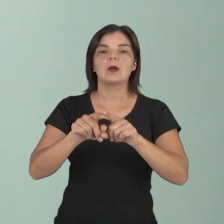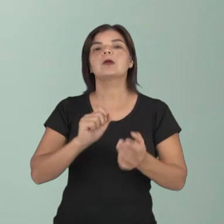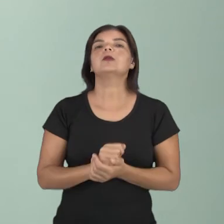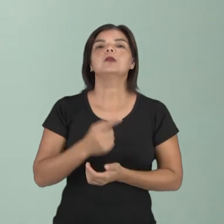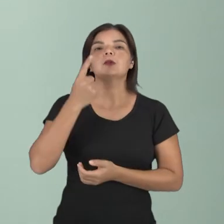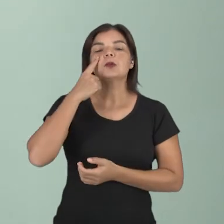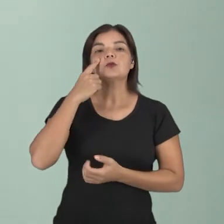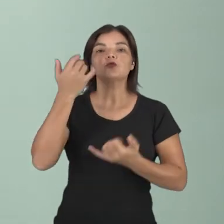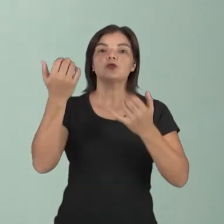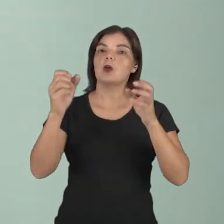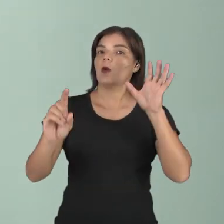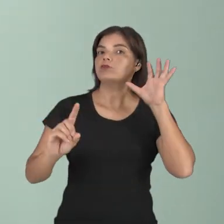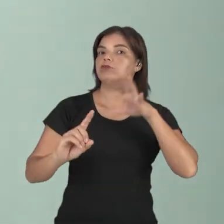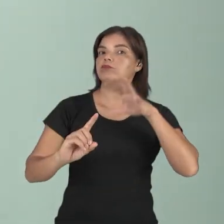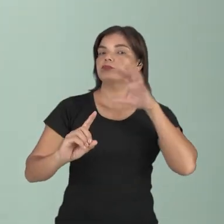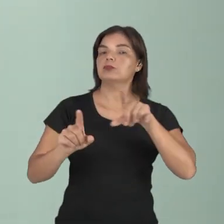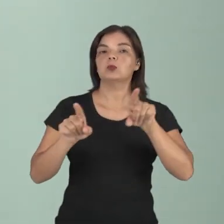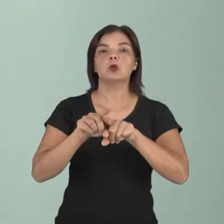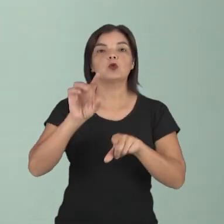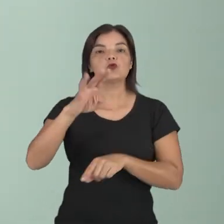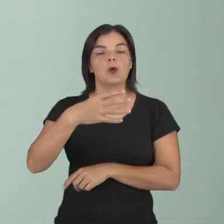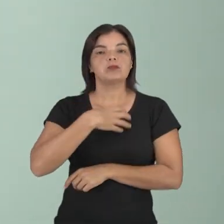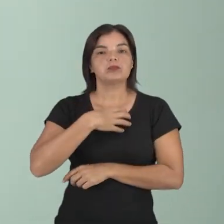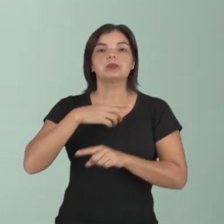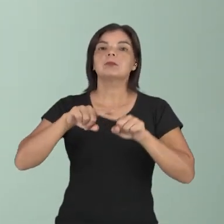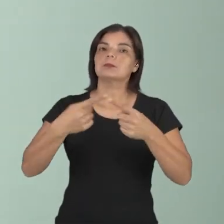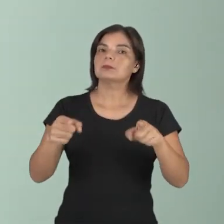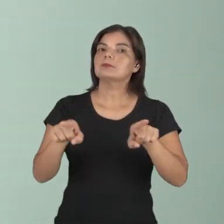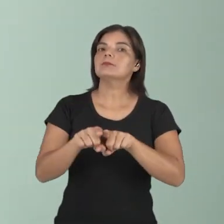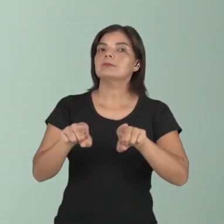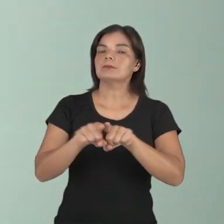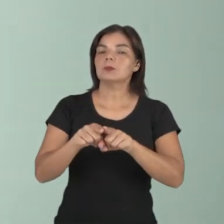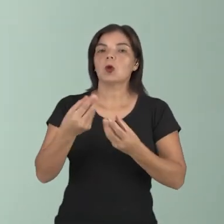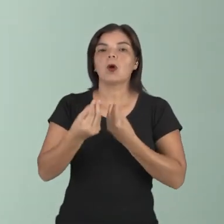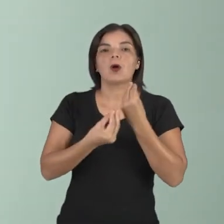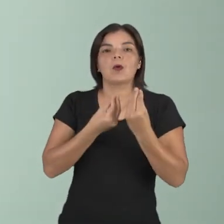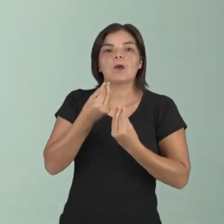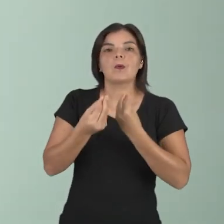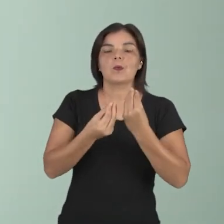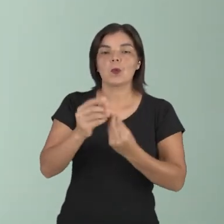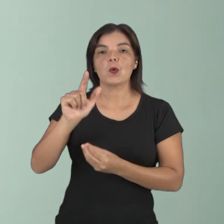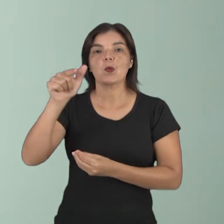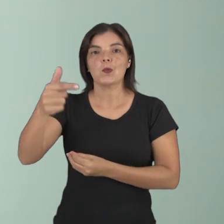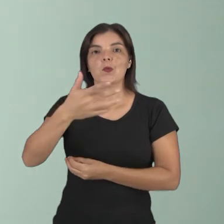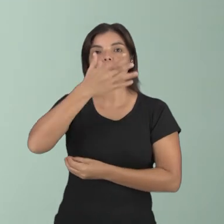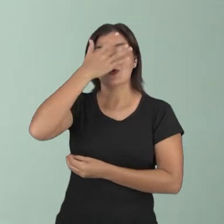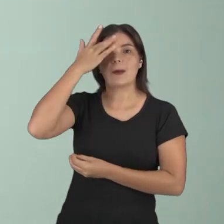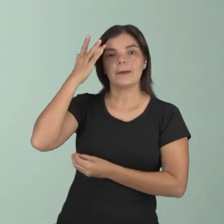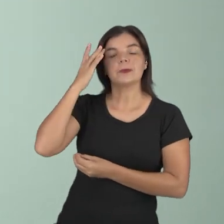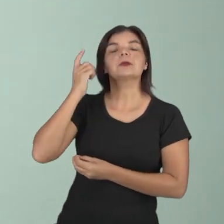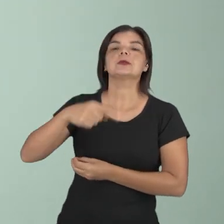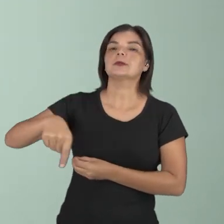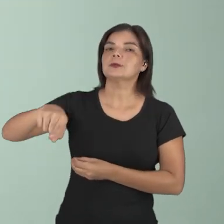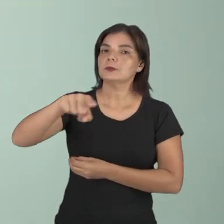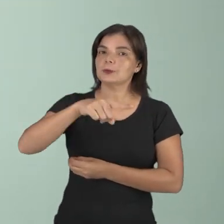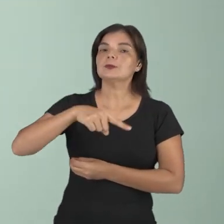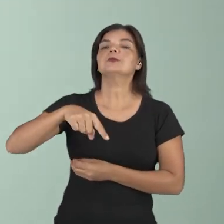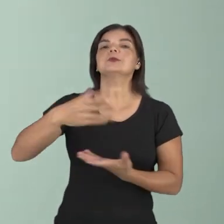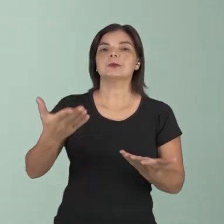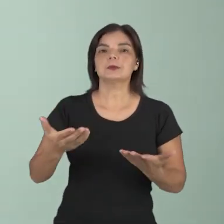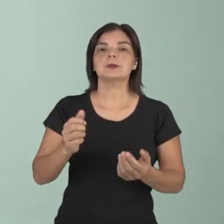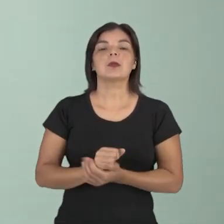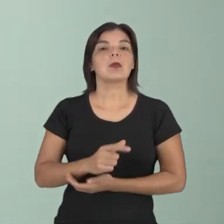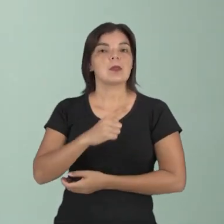capacidade de influenciar não só a atitude, mas até mesmo a forma que o outro ou que os outros